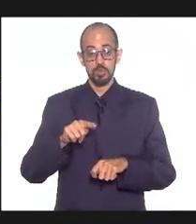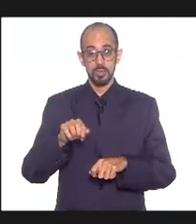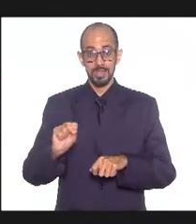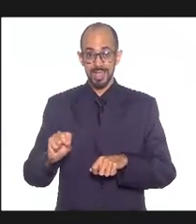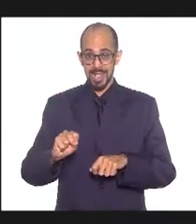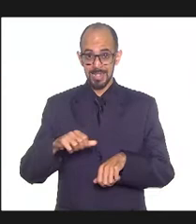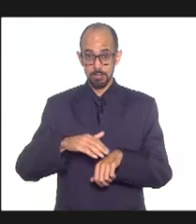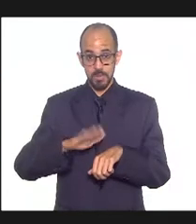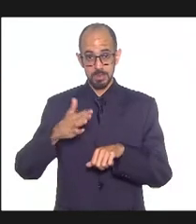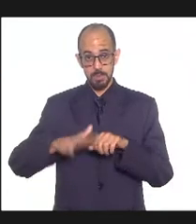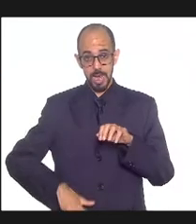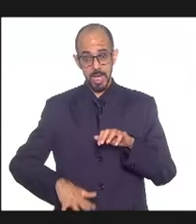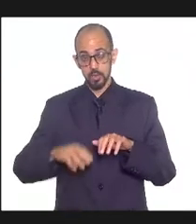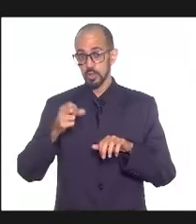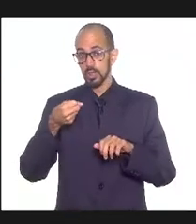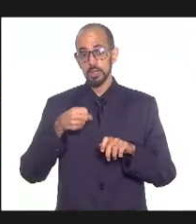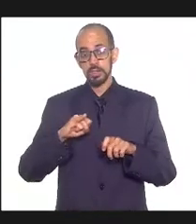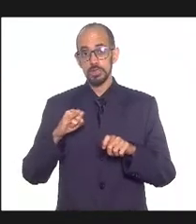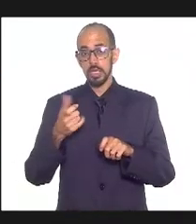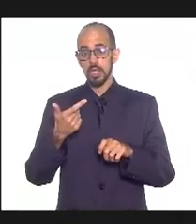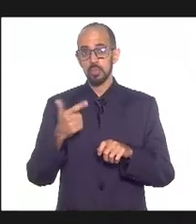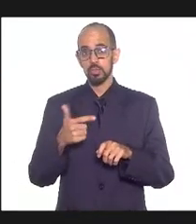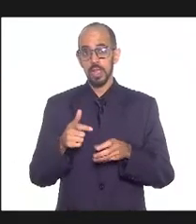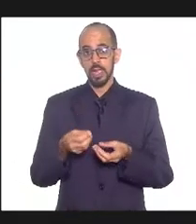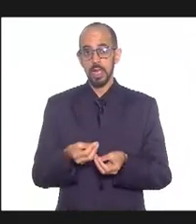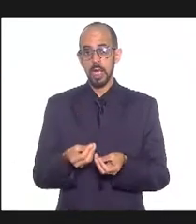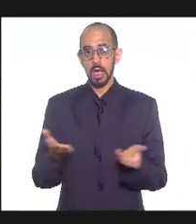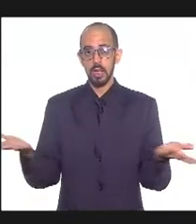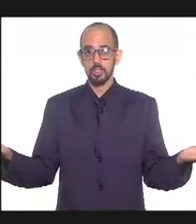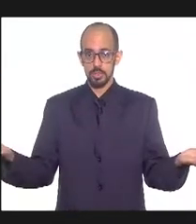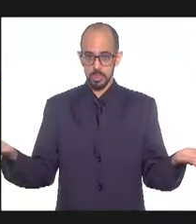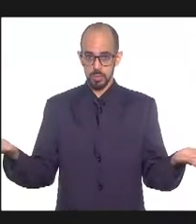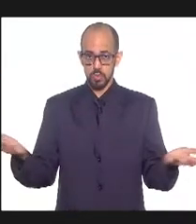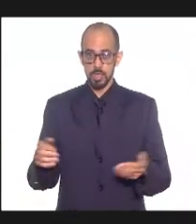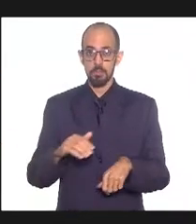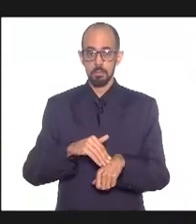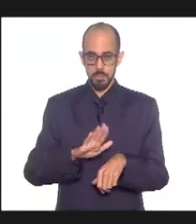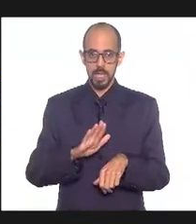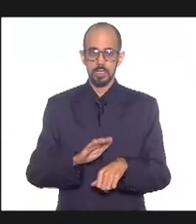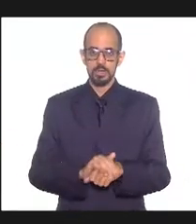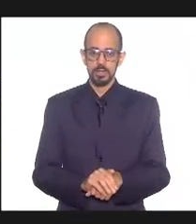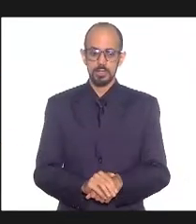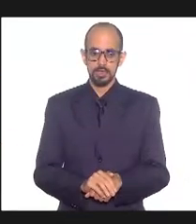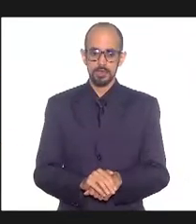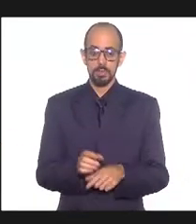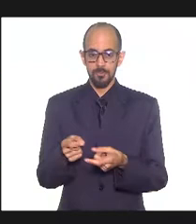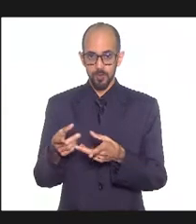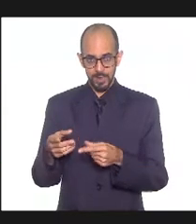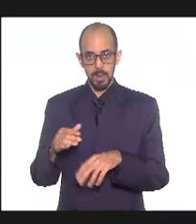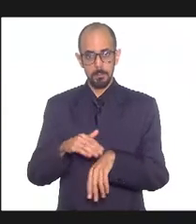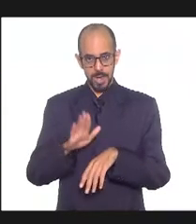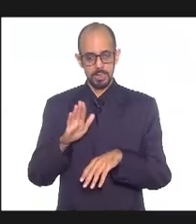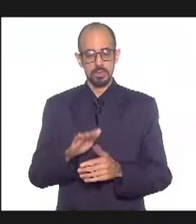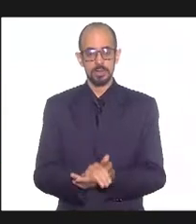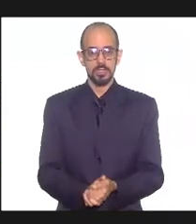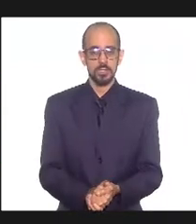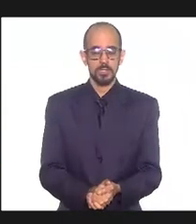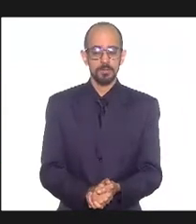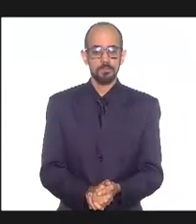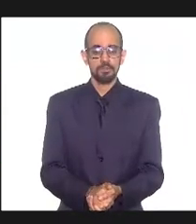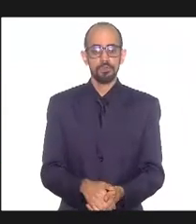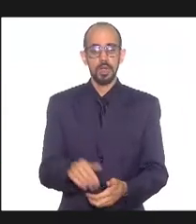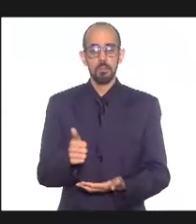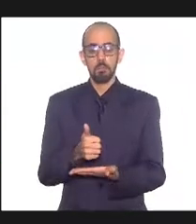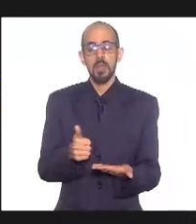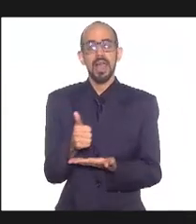não tivermos ampliação da oferta. E a oportunidade está na questão da redução da rejeição e, basicamente,